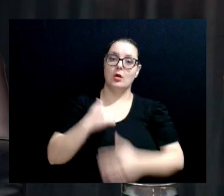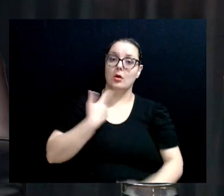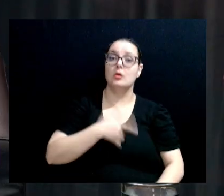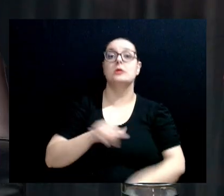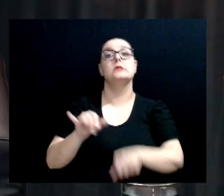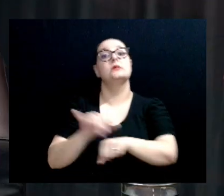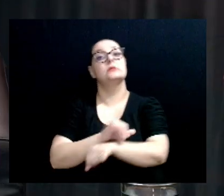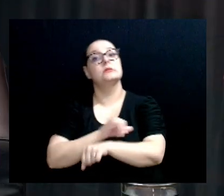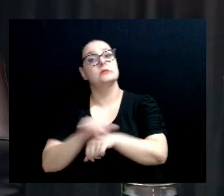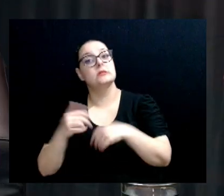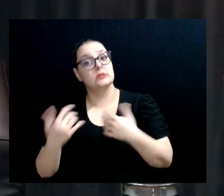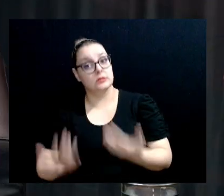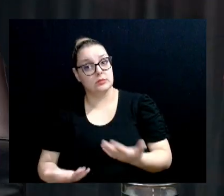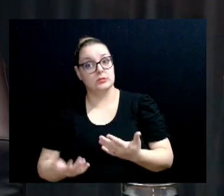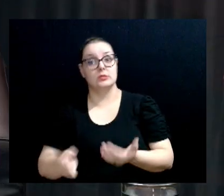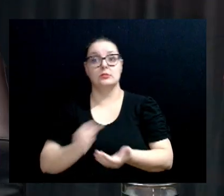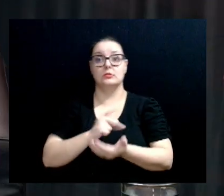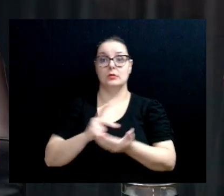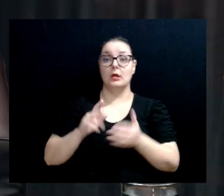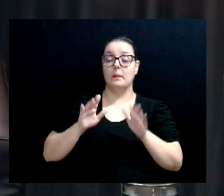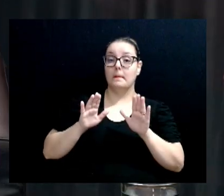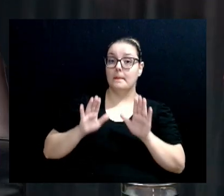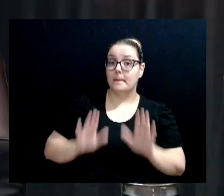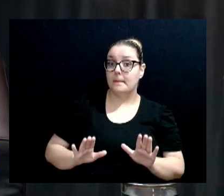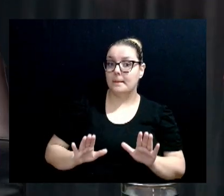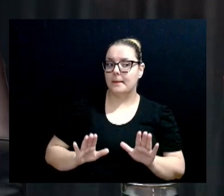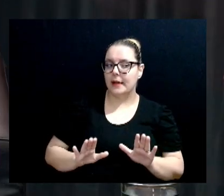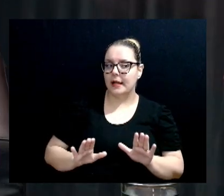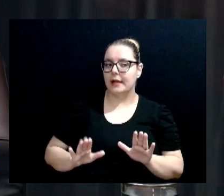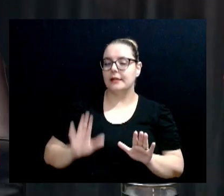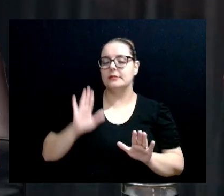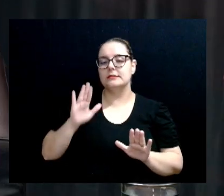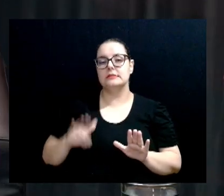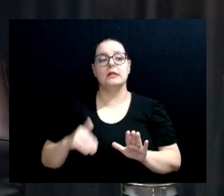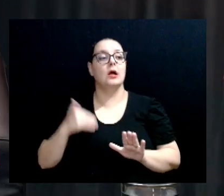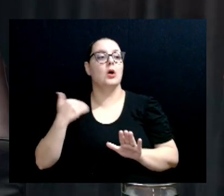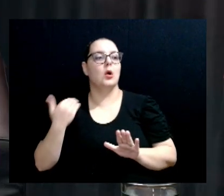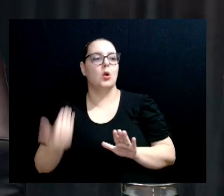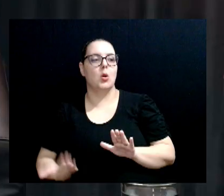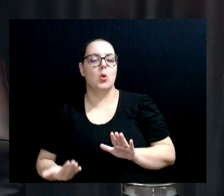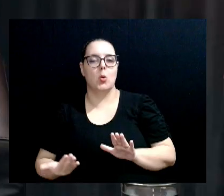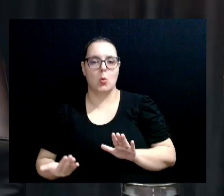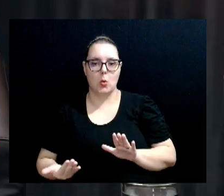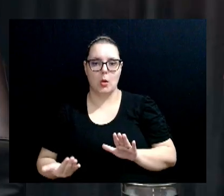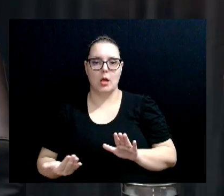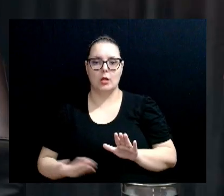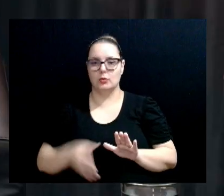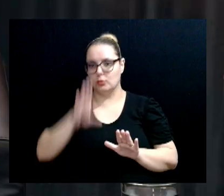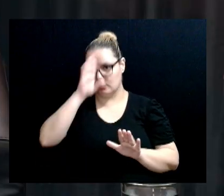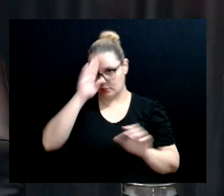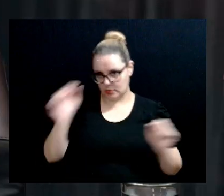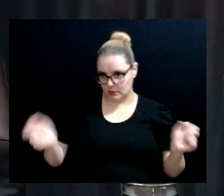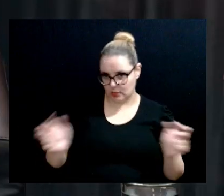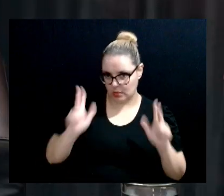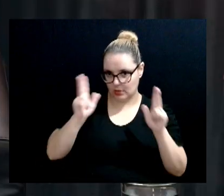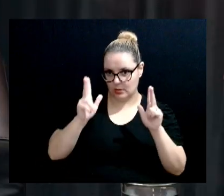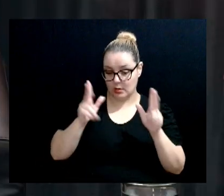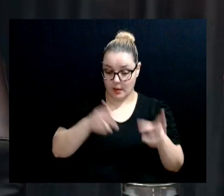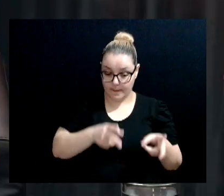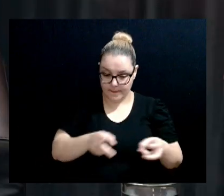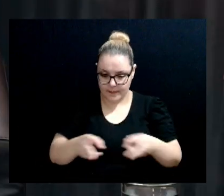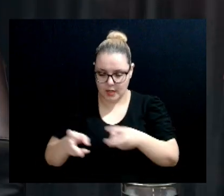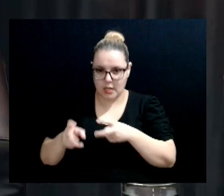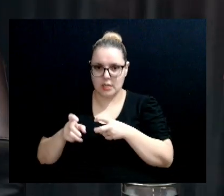os aplicativos, mas a partir do momento, eu acho que o principal sinal de alerta é perceber, eu